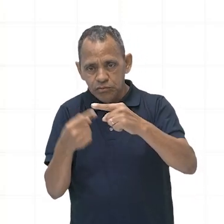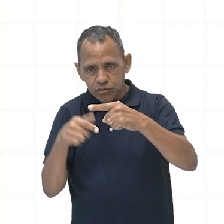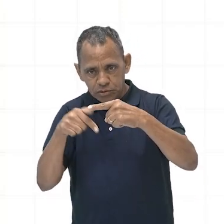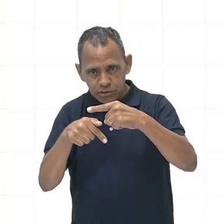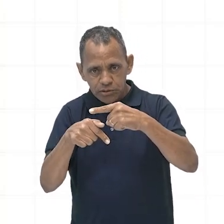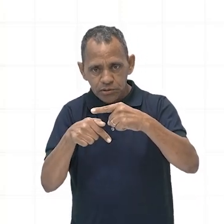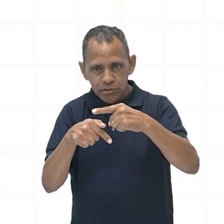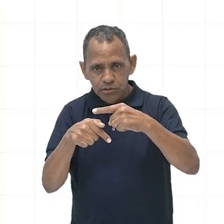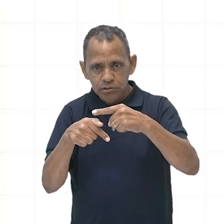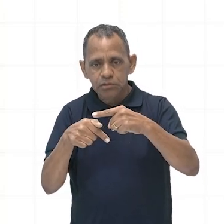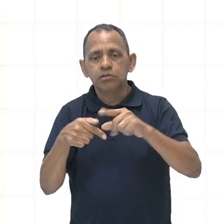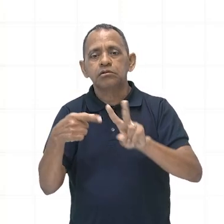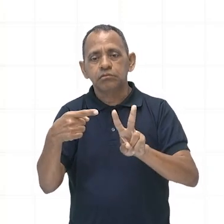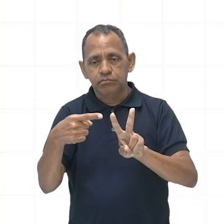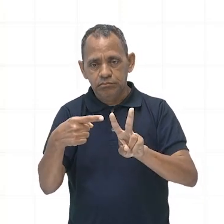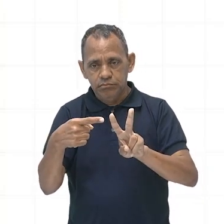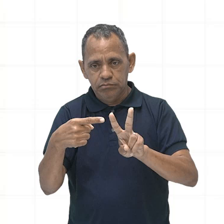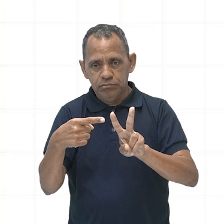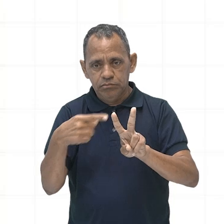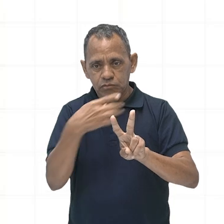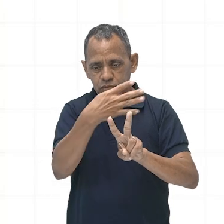por raiz quarta de 7.